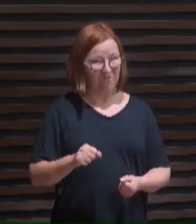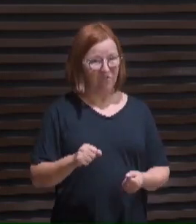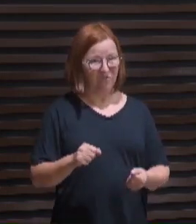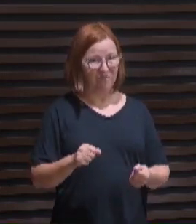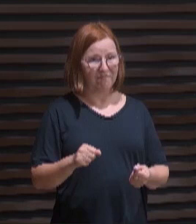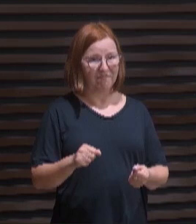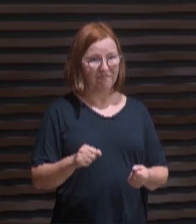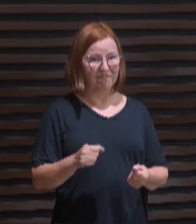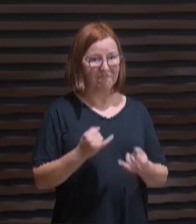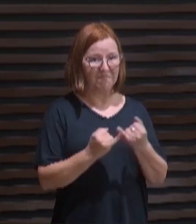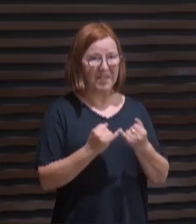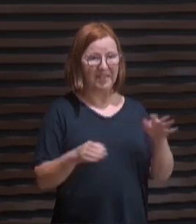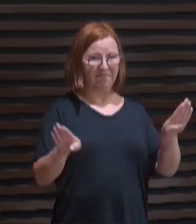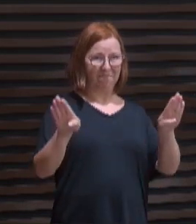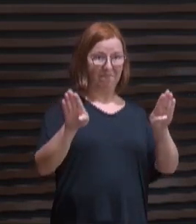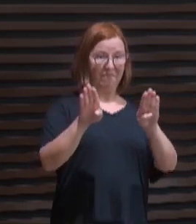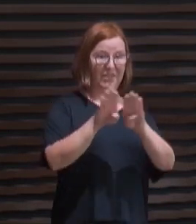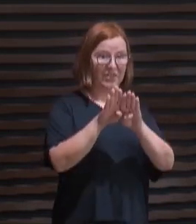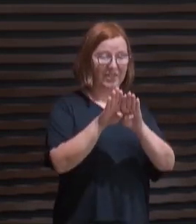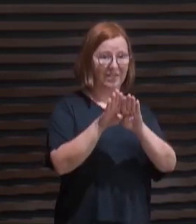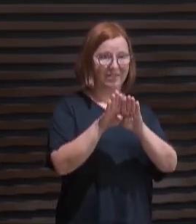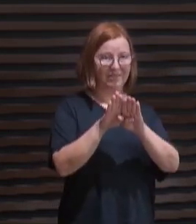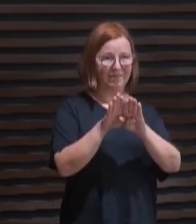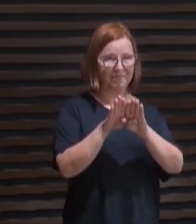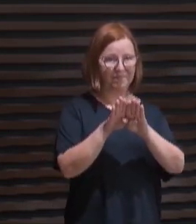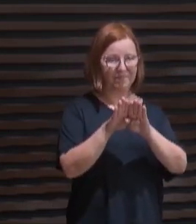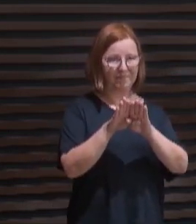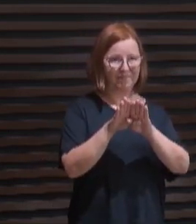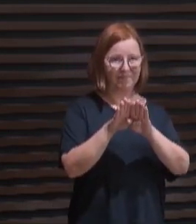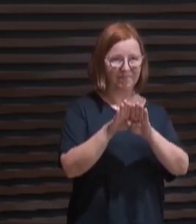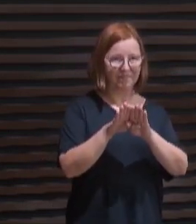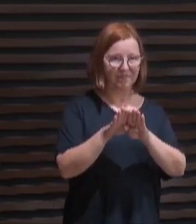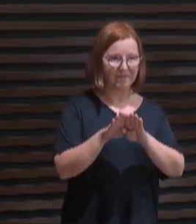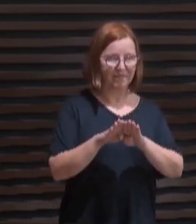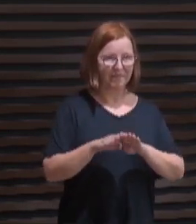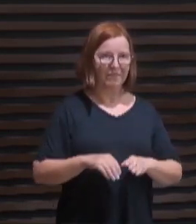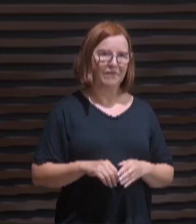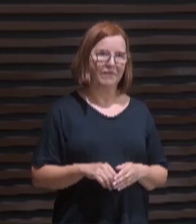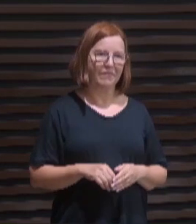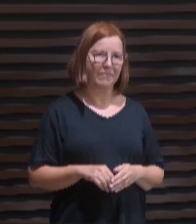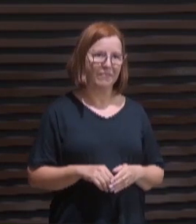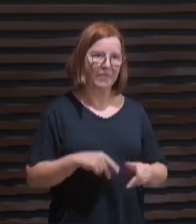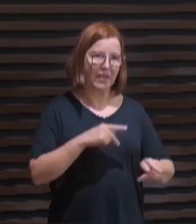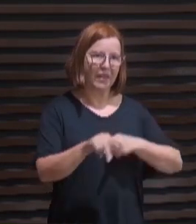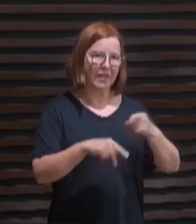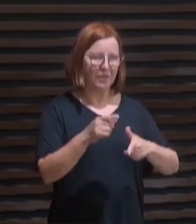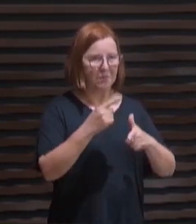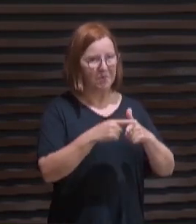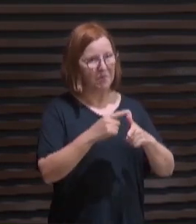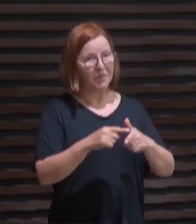fechado. O mundo em que a náusea de si mesmo está acabando as pessoas, porque não tem